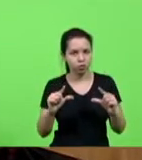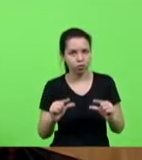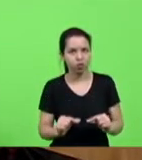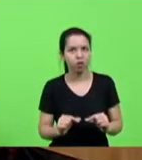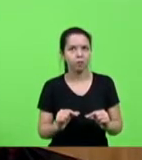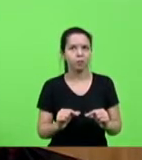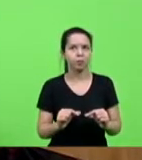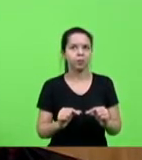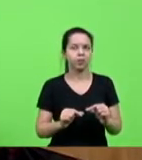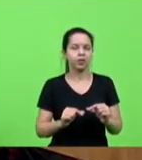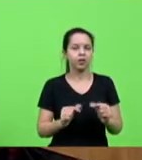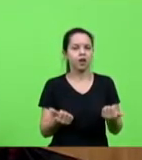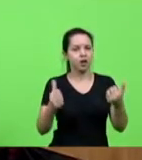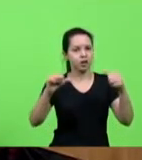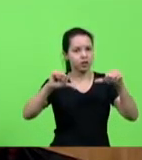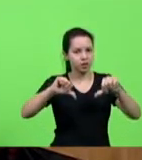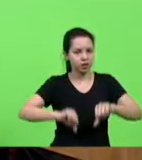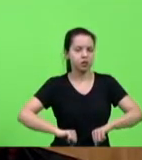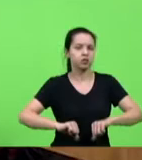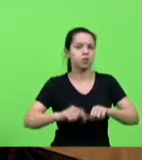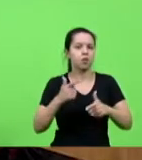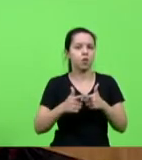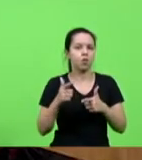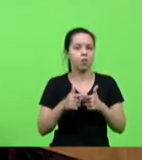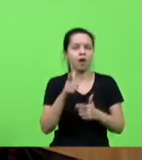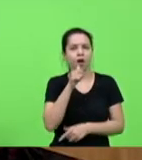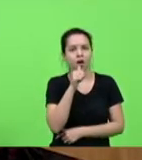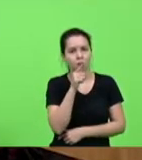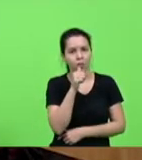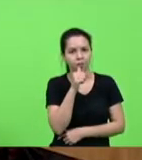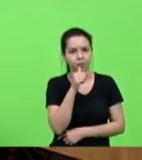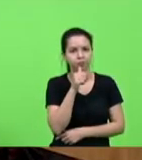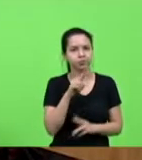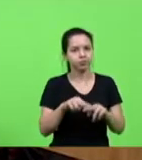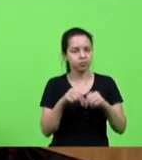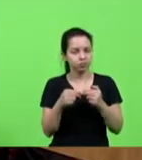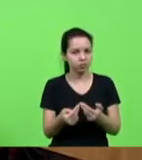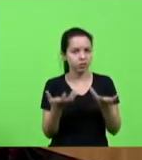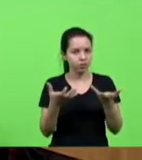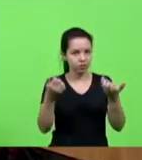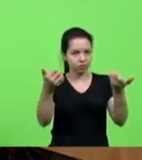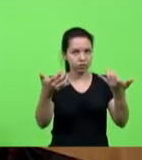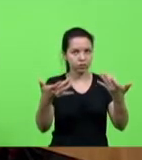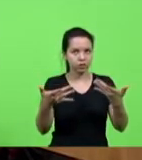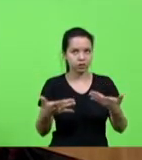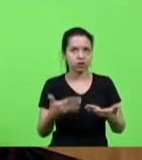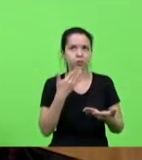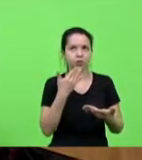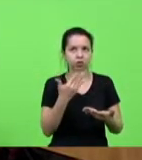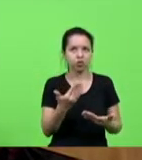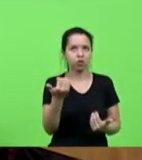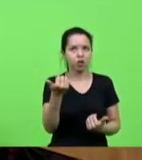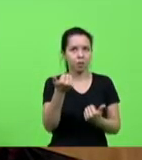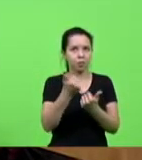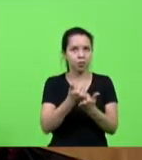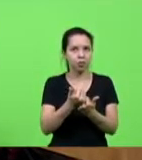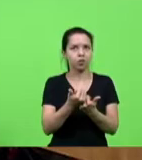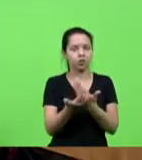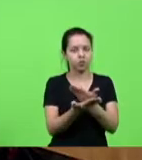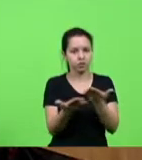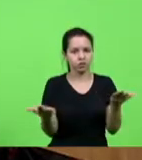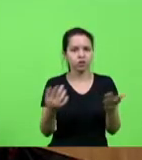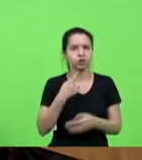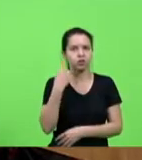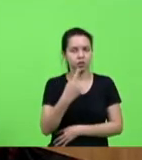a crise hídrica. Portanto, quero aqui deixar essa explicação e pedir o apoio das senhoras